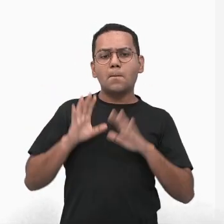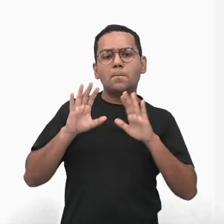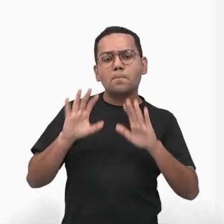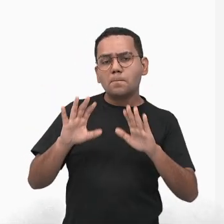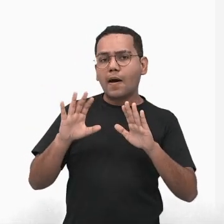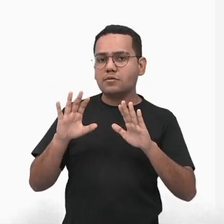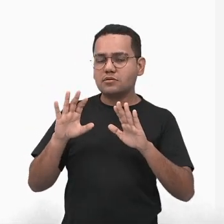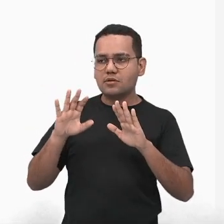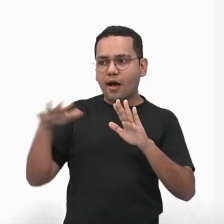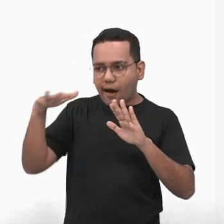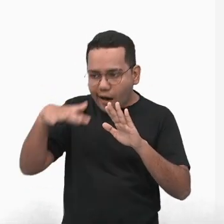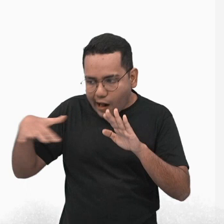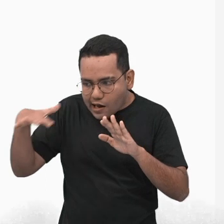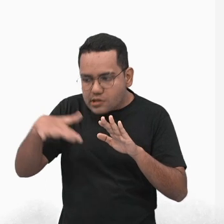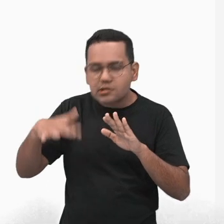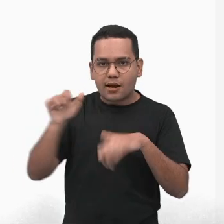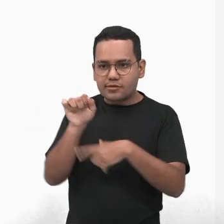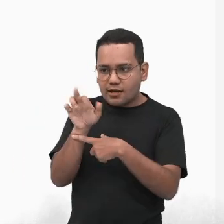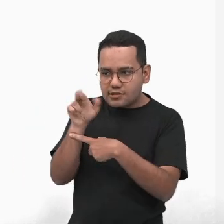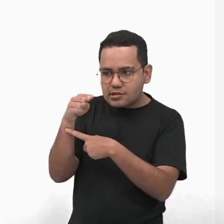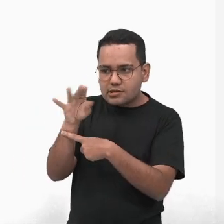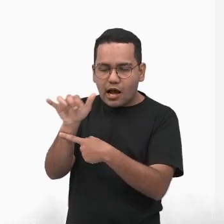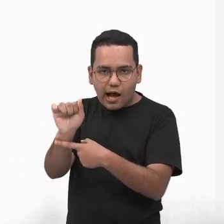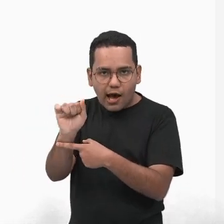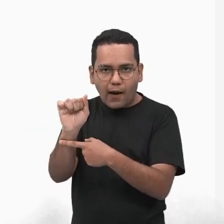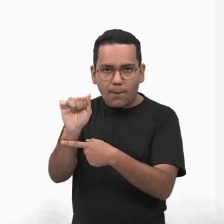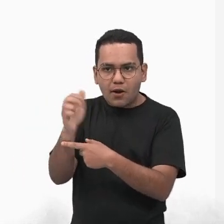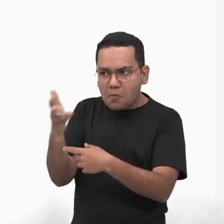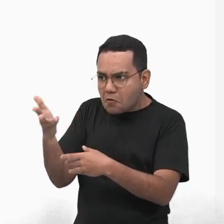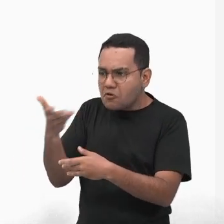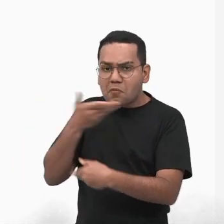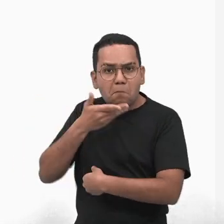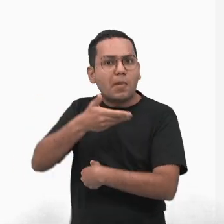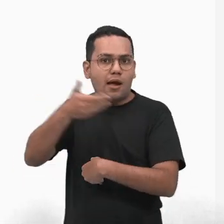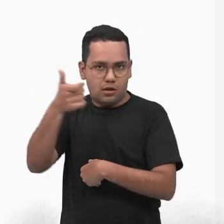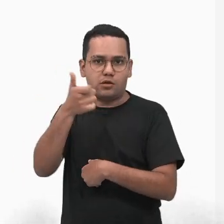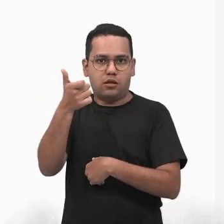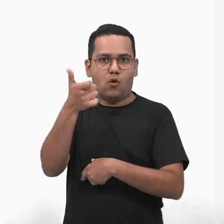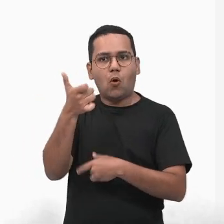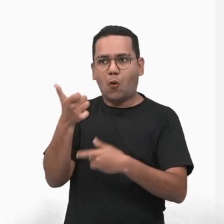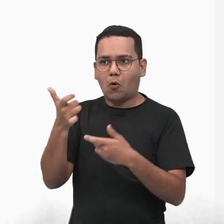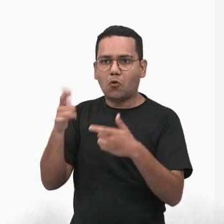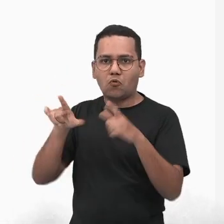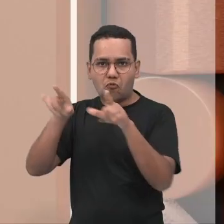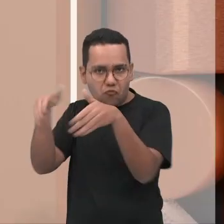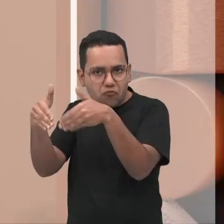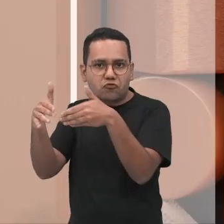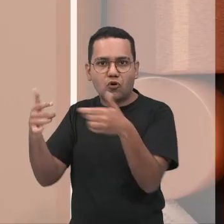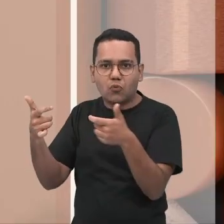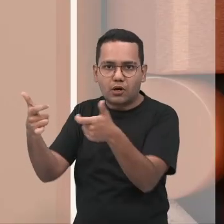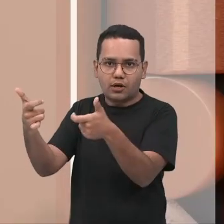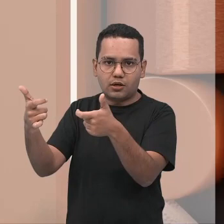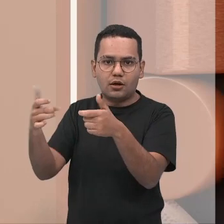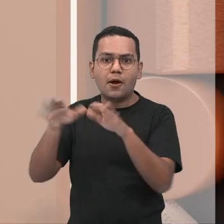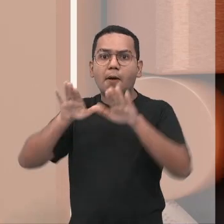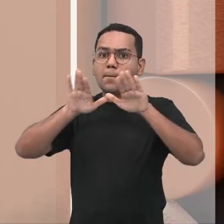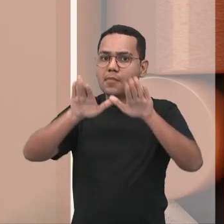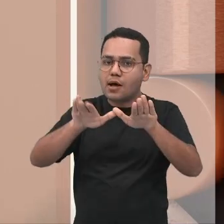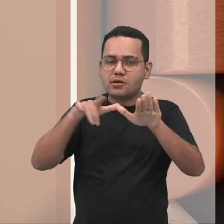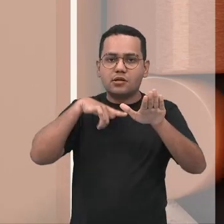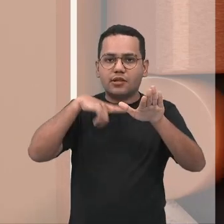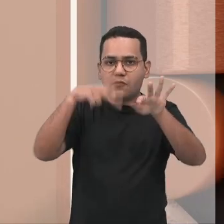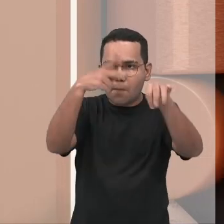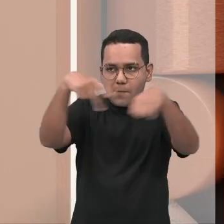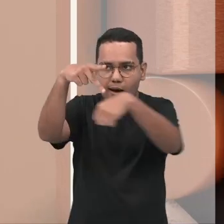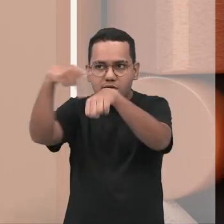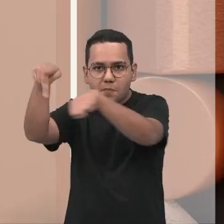preparativo bélico. A gente está vendo que as potências estão se armando, mas elas também estão fazendo alianças